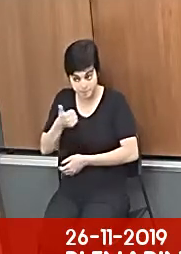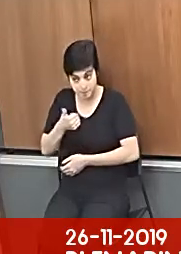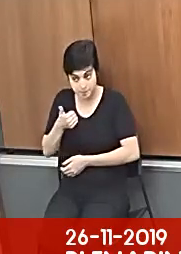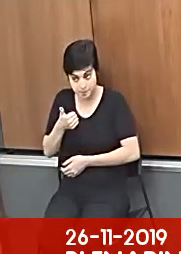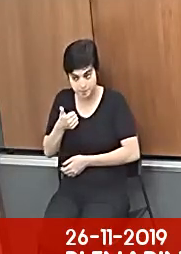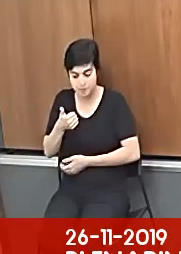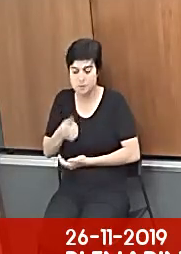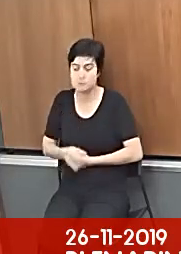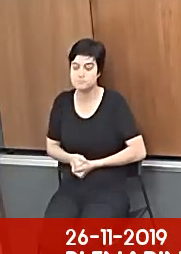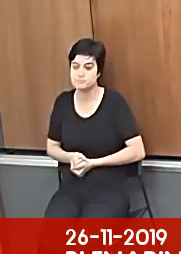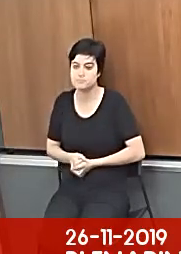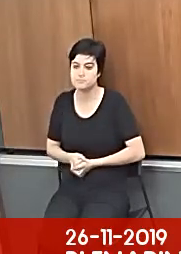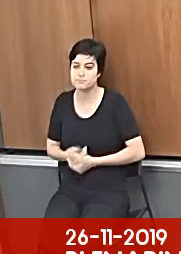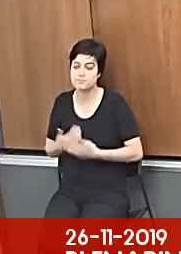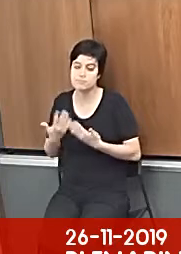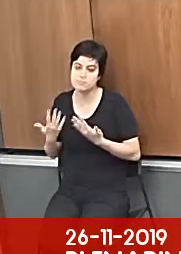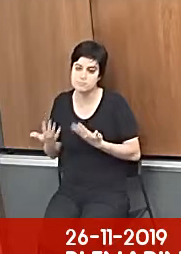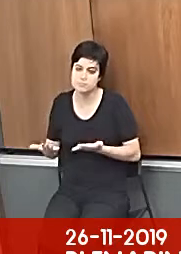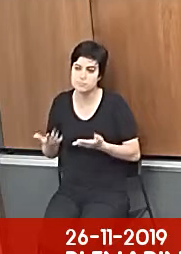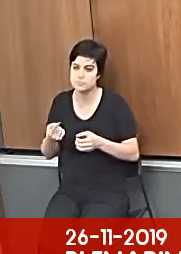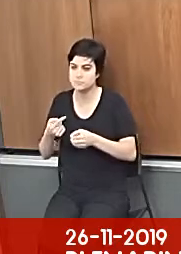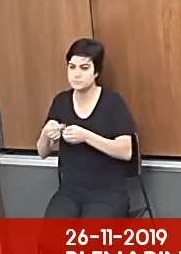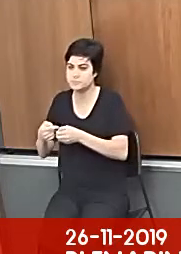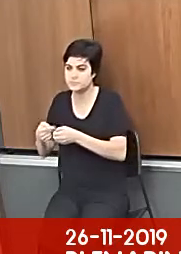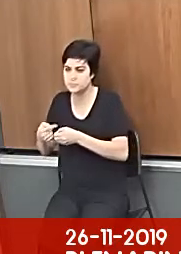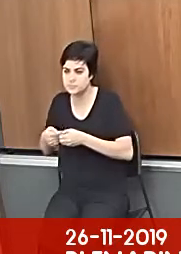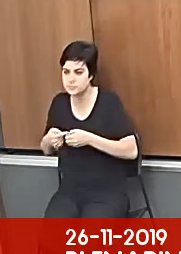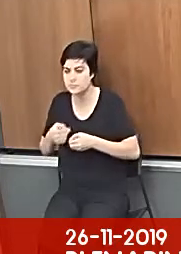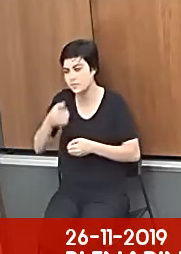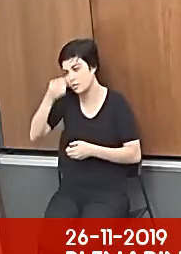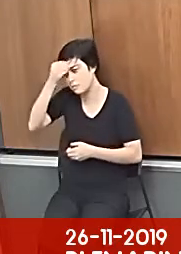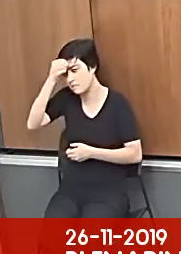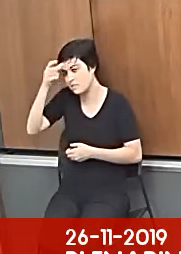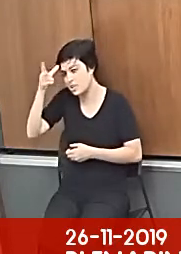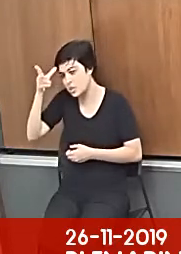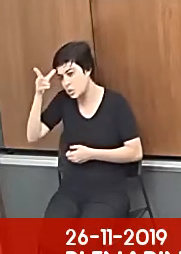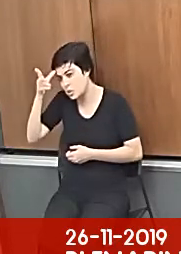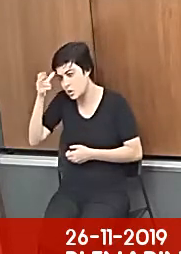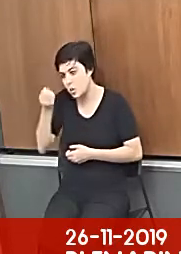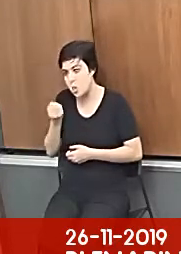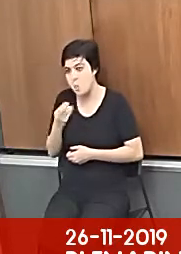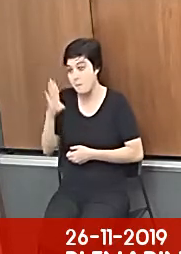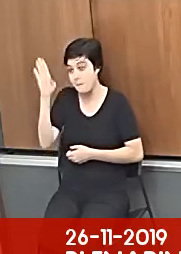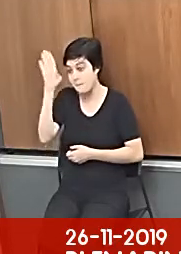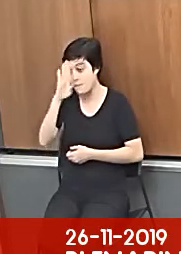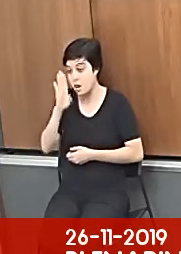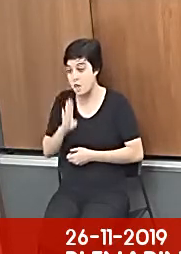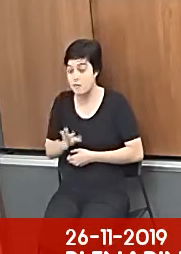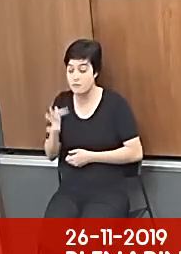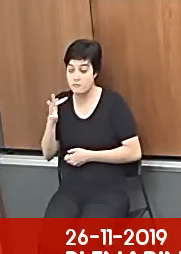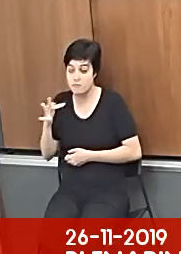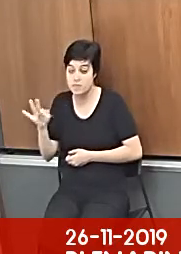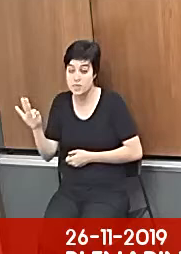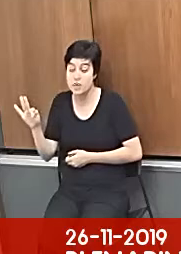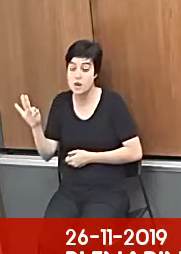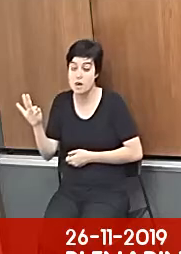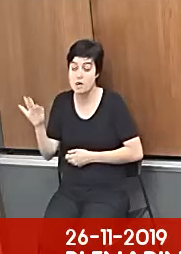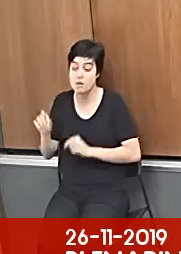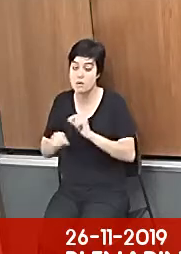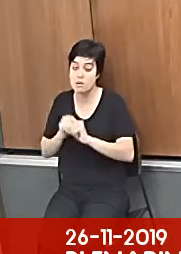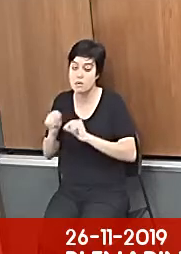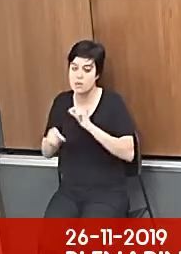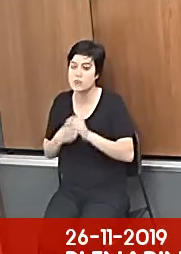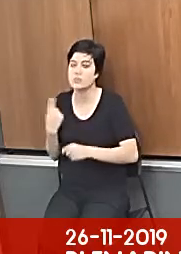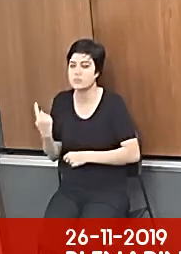ponto. O que vem do município, o que vem a nível federal, tenha certeza absoluta que